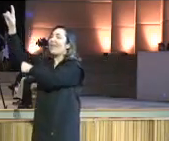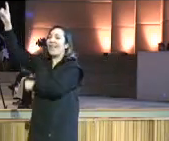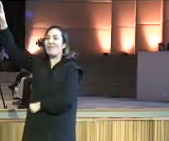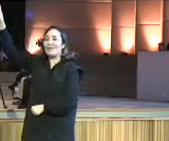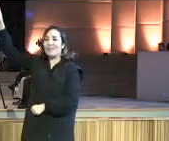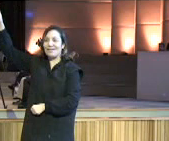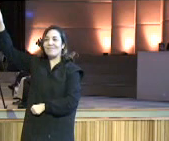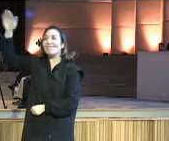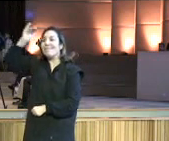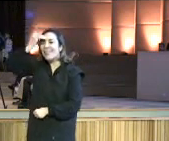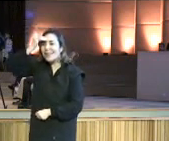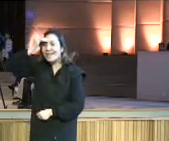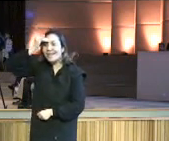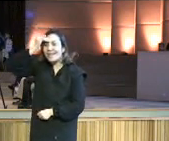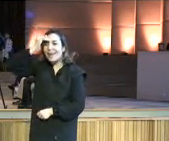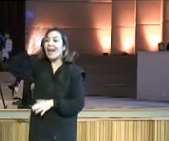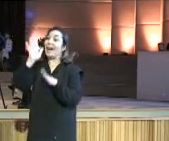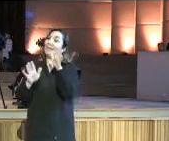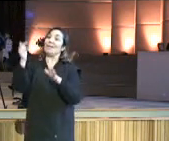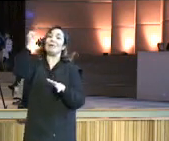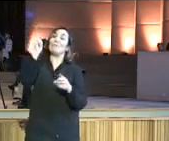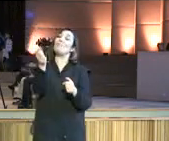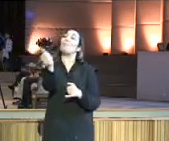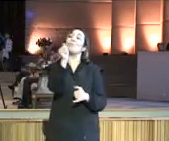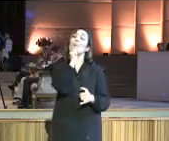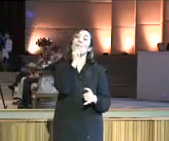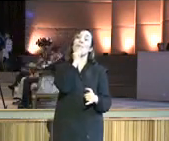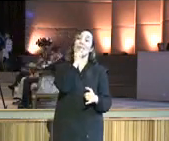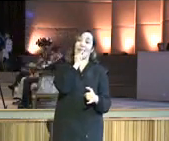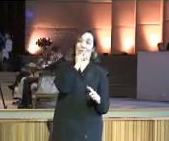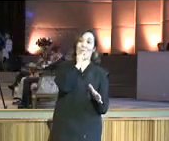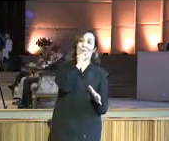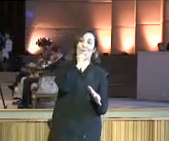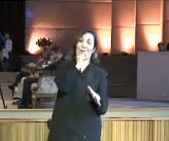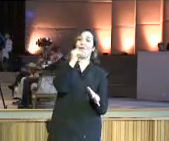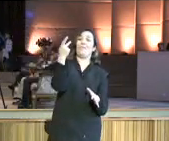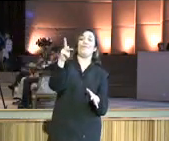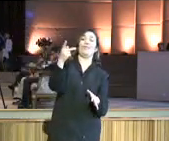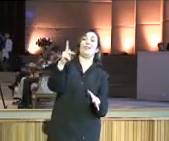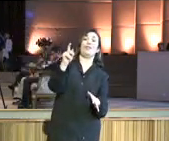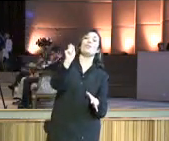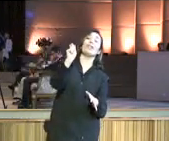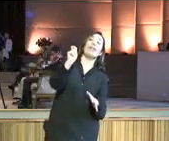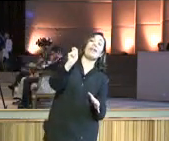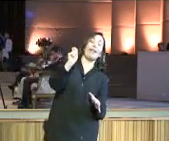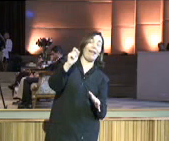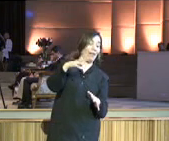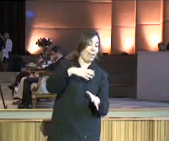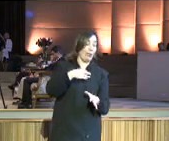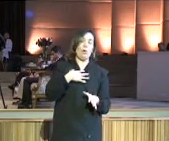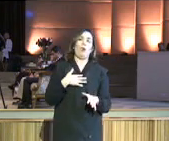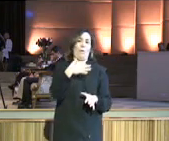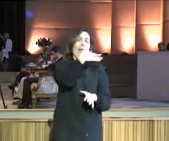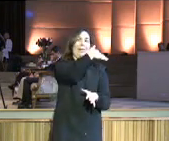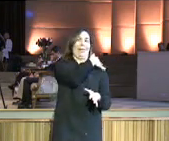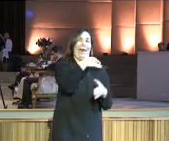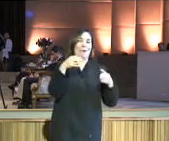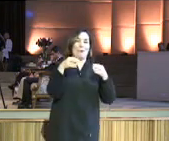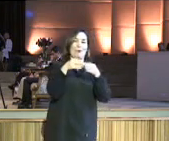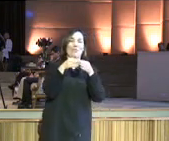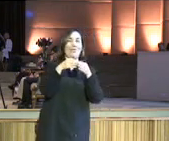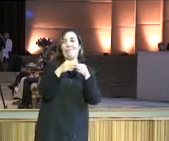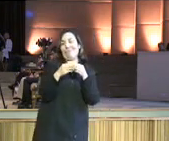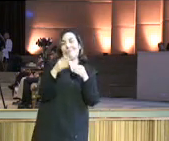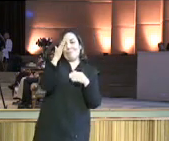da noite para o dia, você ser o comandante-geral de um exército de quase 100